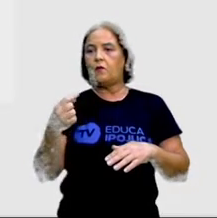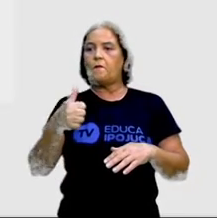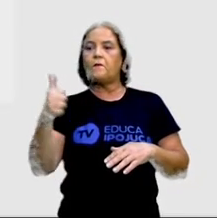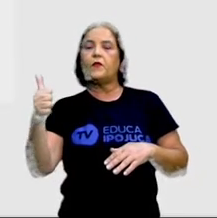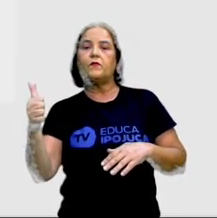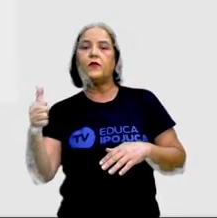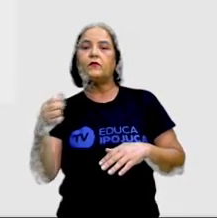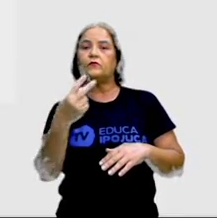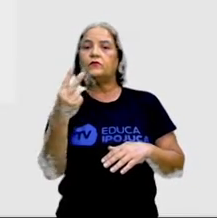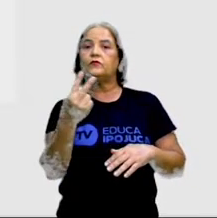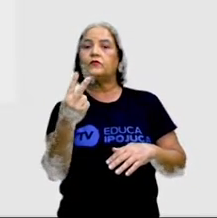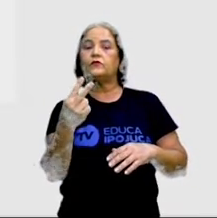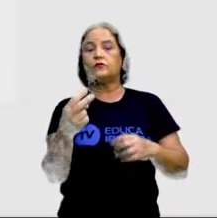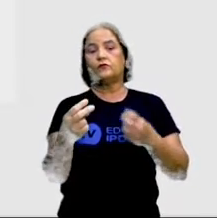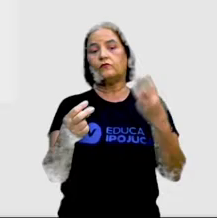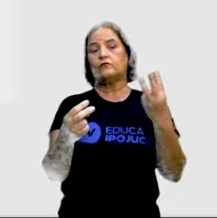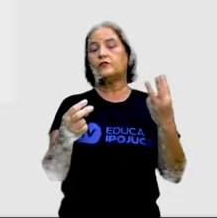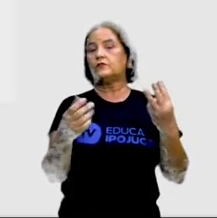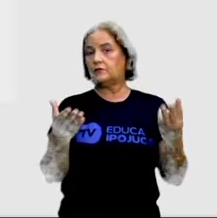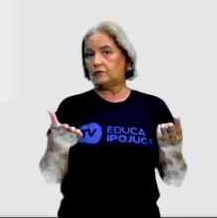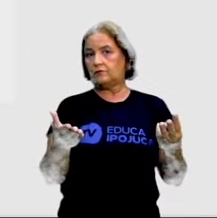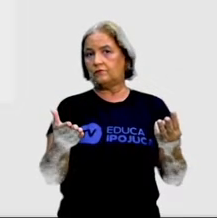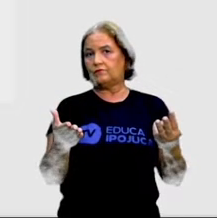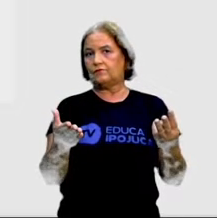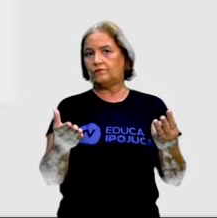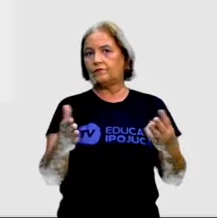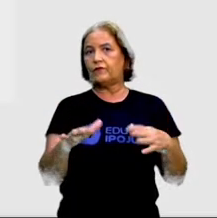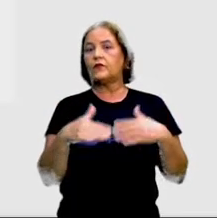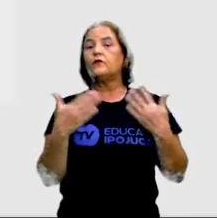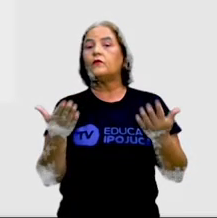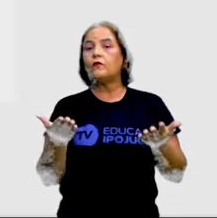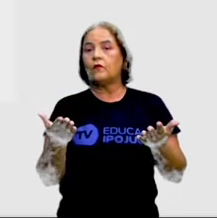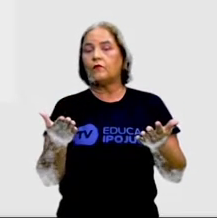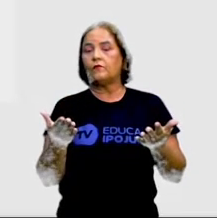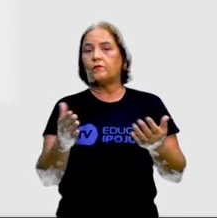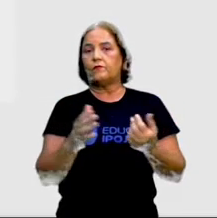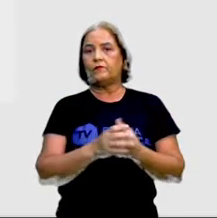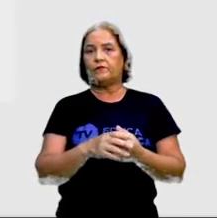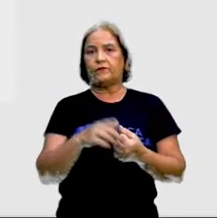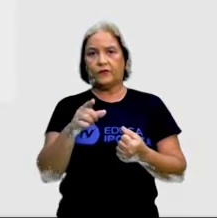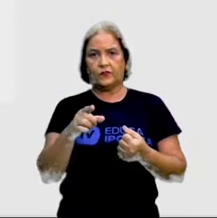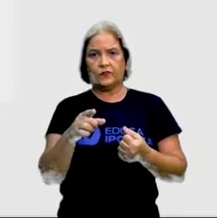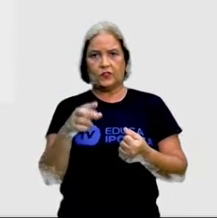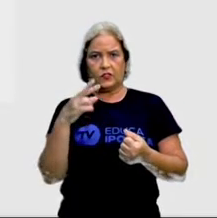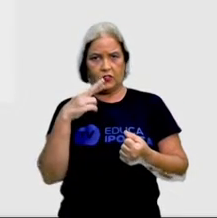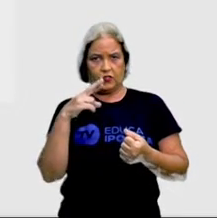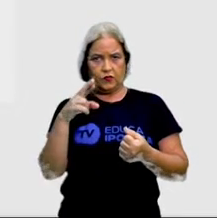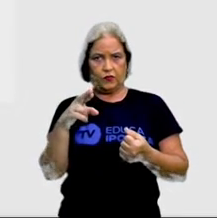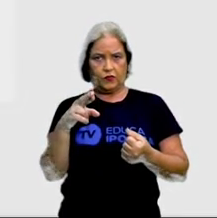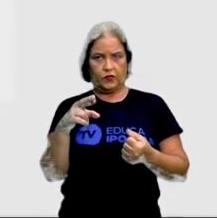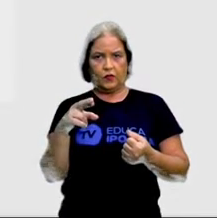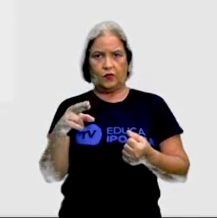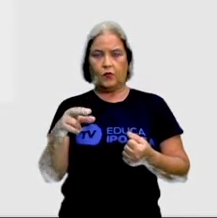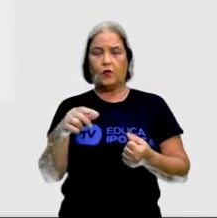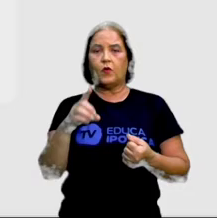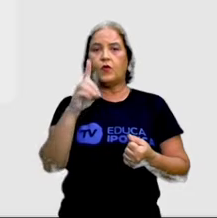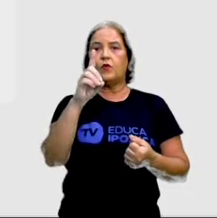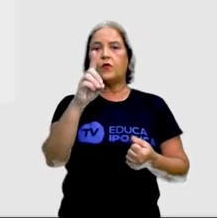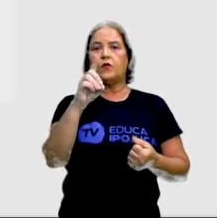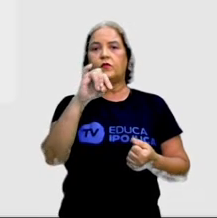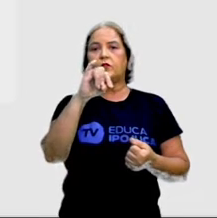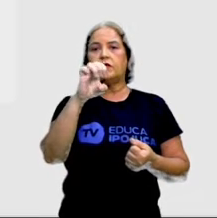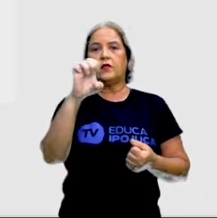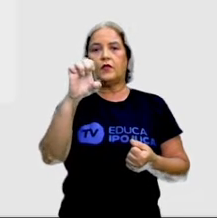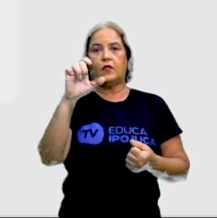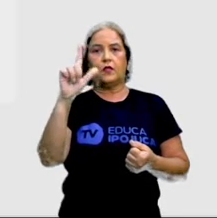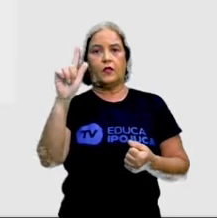Eduardo ou Gabriel E aí crianças se vocês Responder o que é Diego ele tem